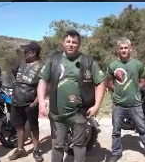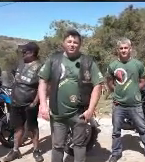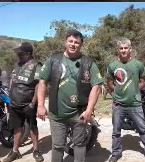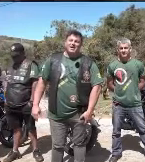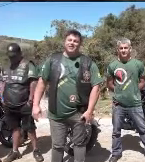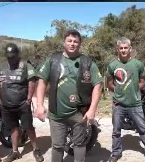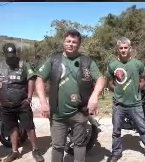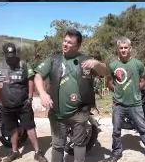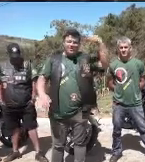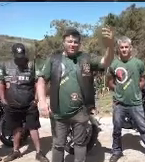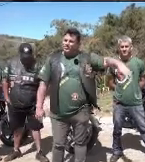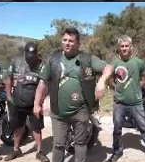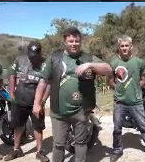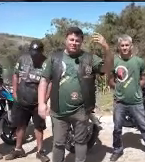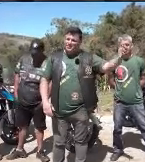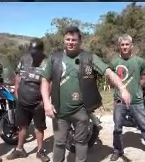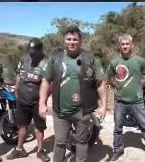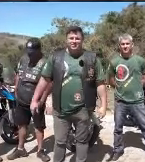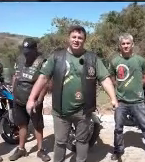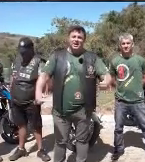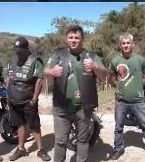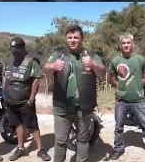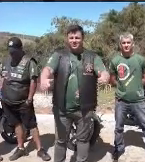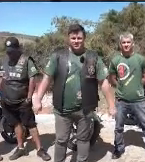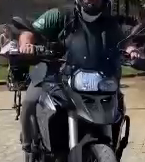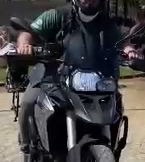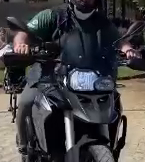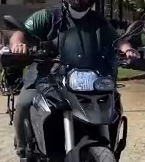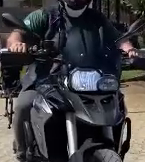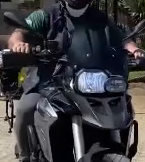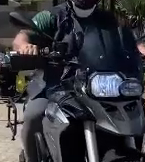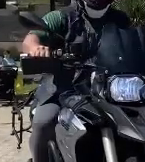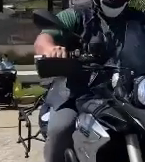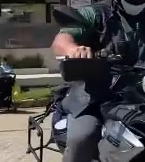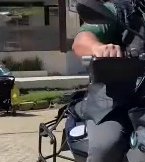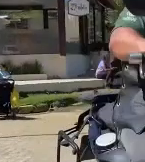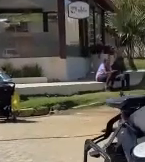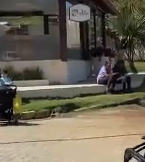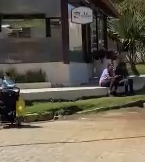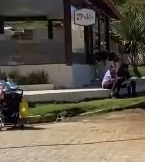mais um e mais um e mais um e mais um obrigado não é